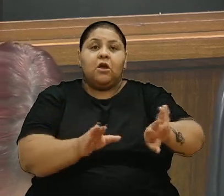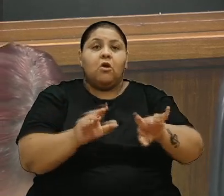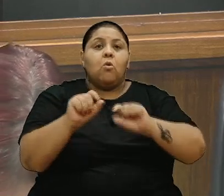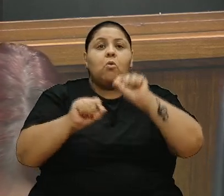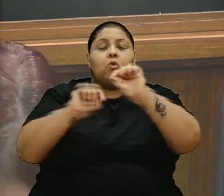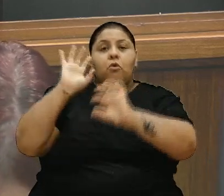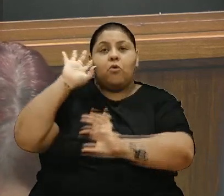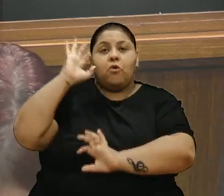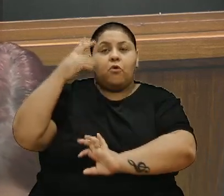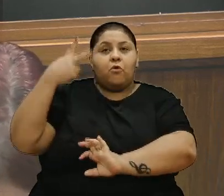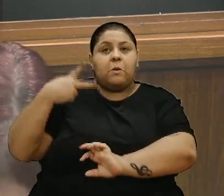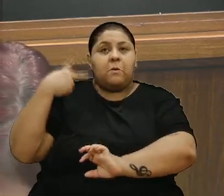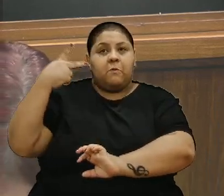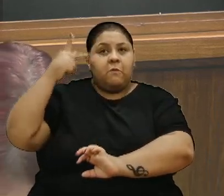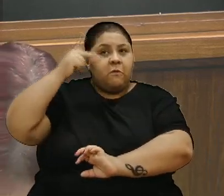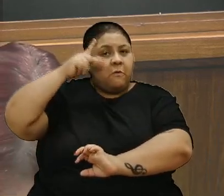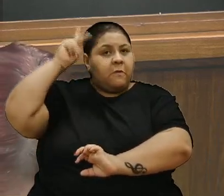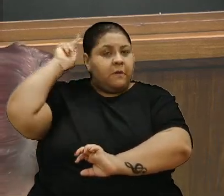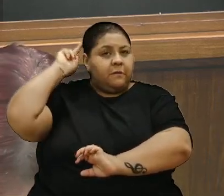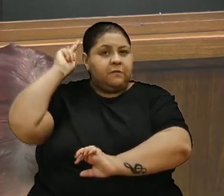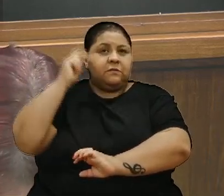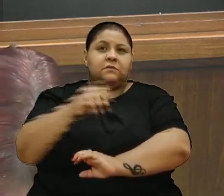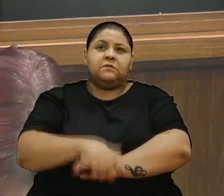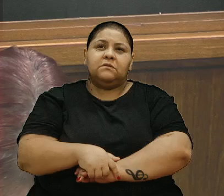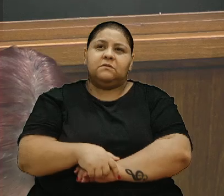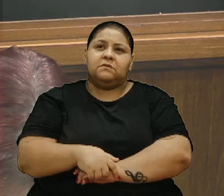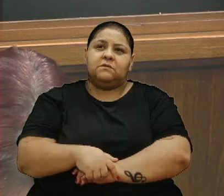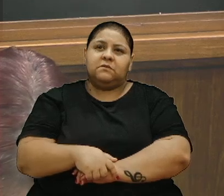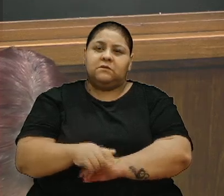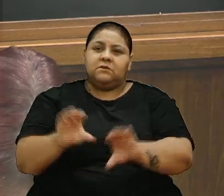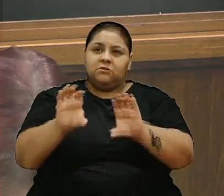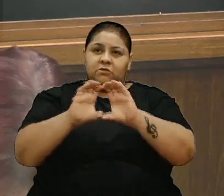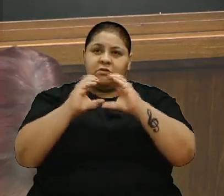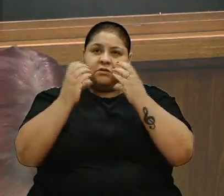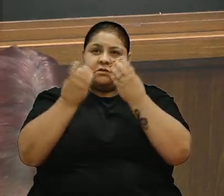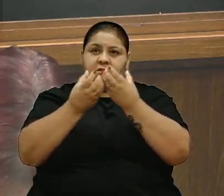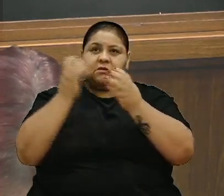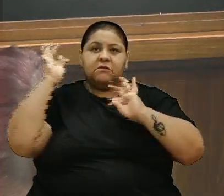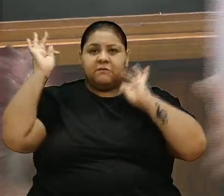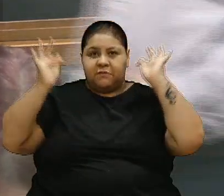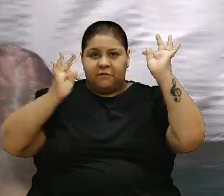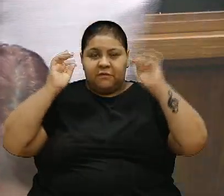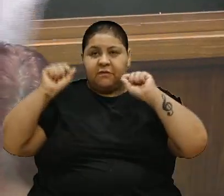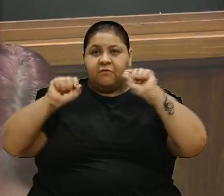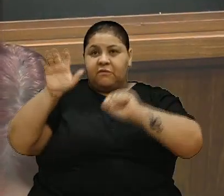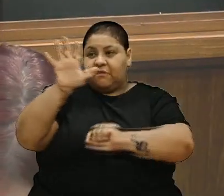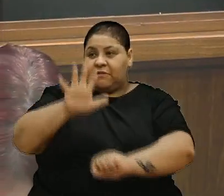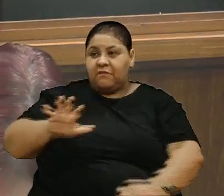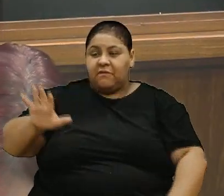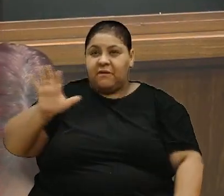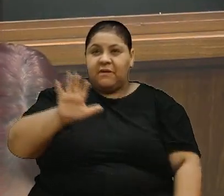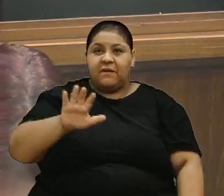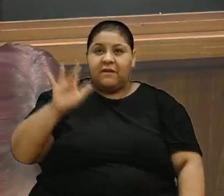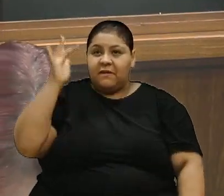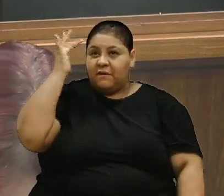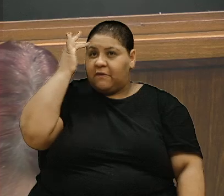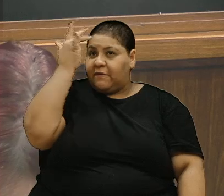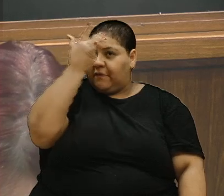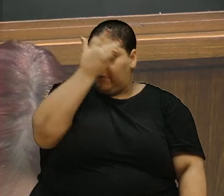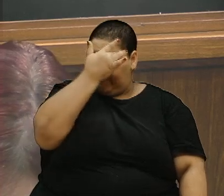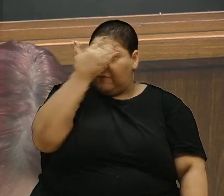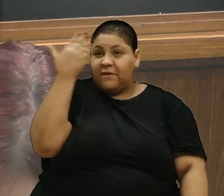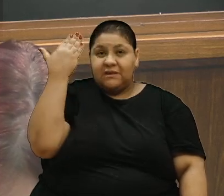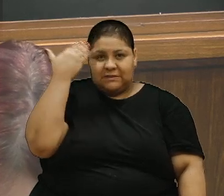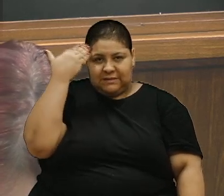ocorreu, vereador Iago, as comunidades terapêuticas e quem é da área da saúde mental e tem um